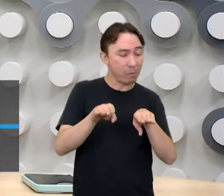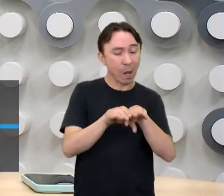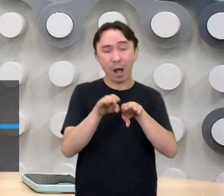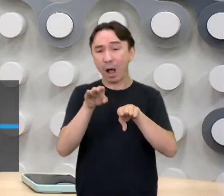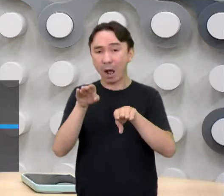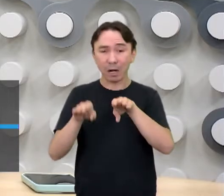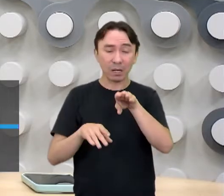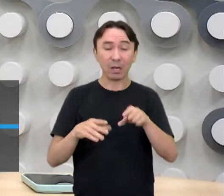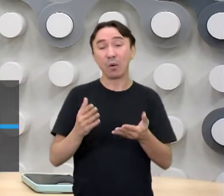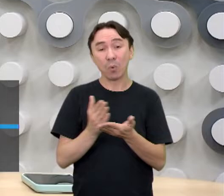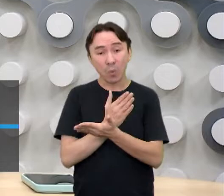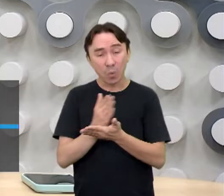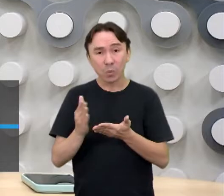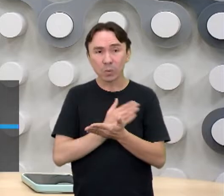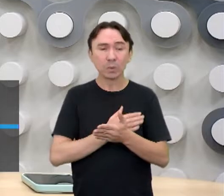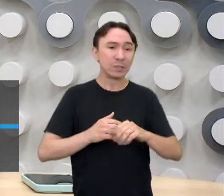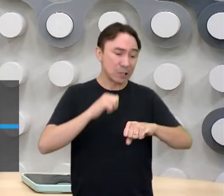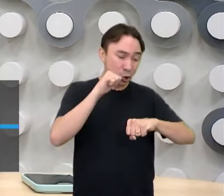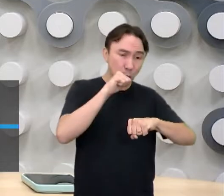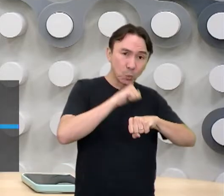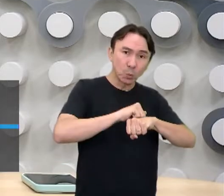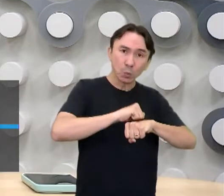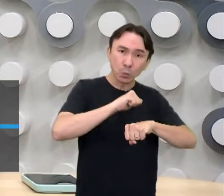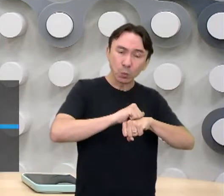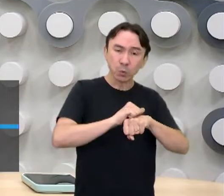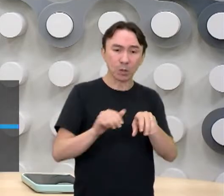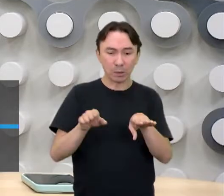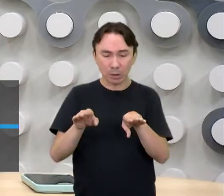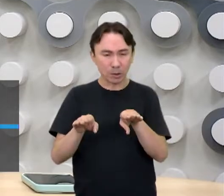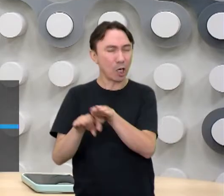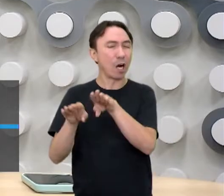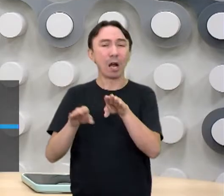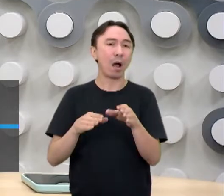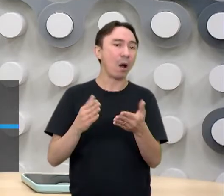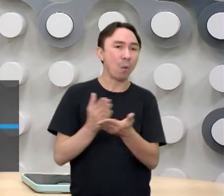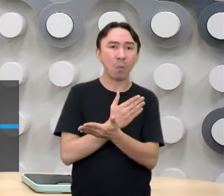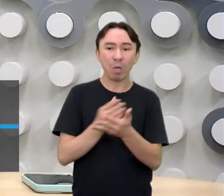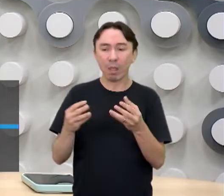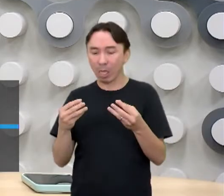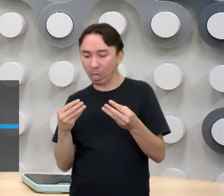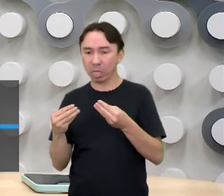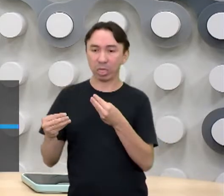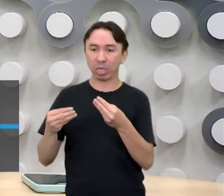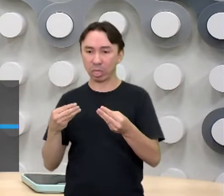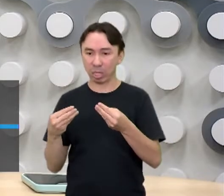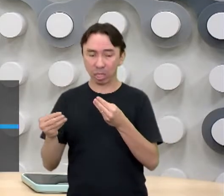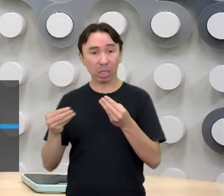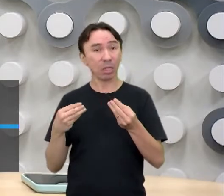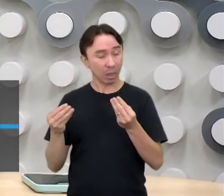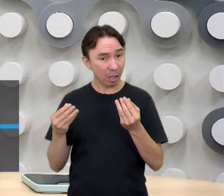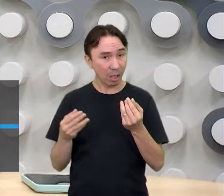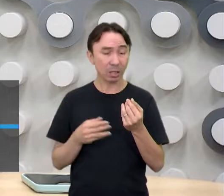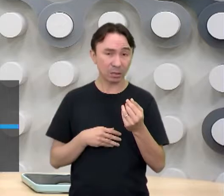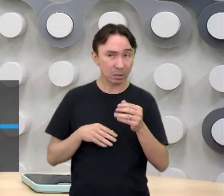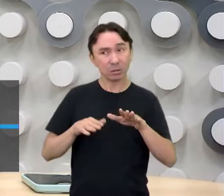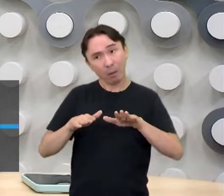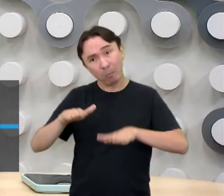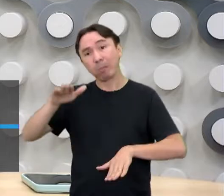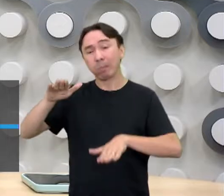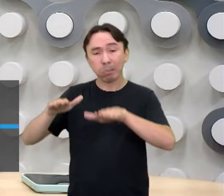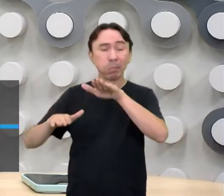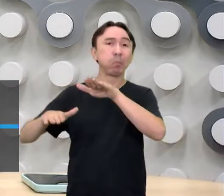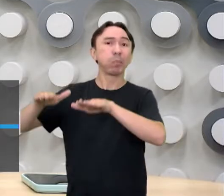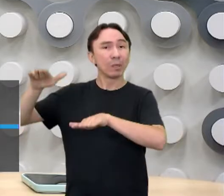placas tectônicas que são mais rígidas, tem outras que são mais maleáveis, né? Então tudo depende aí das características das